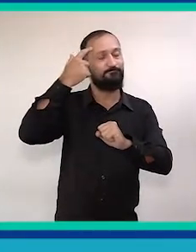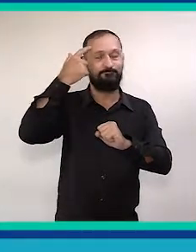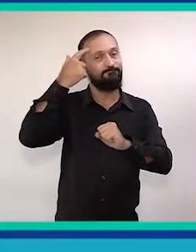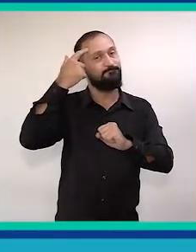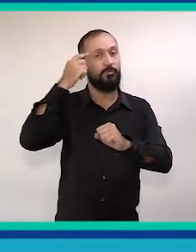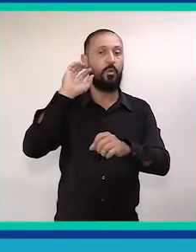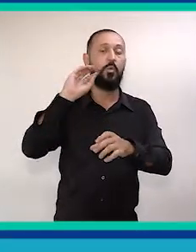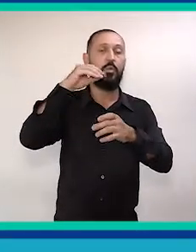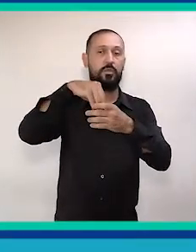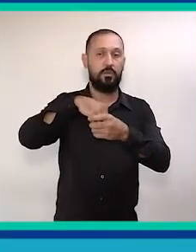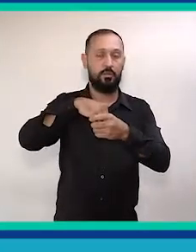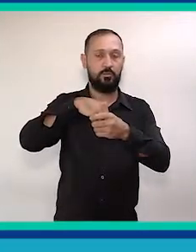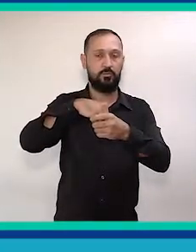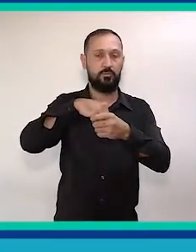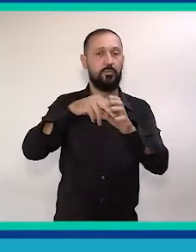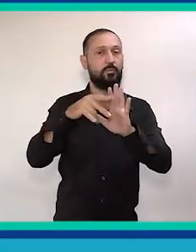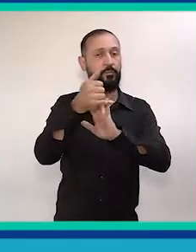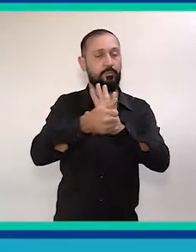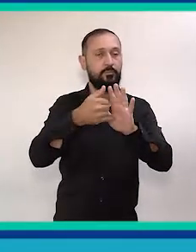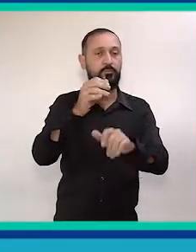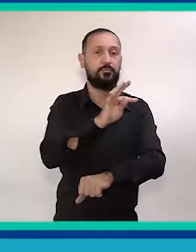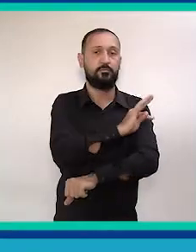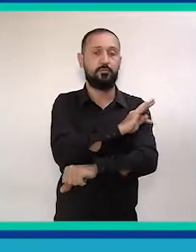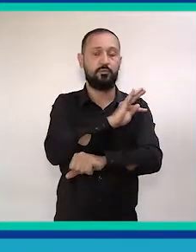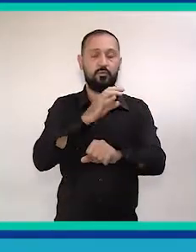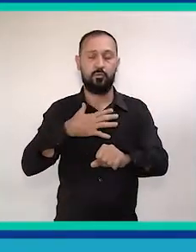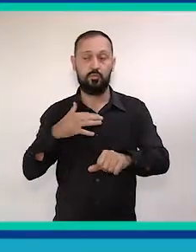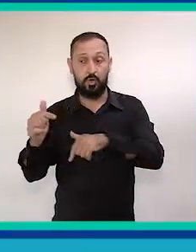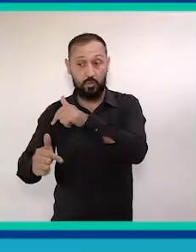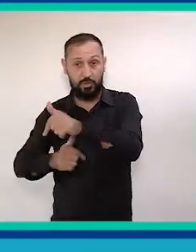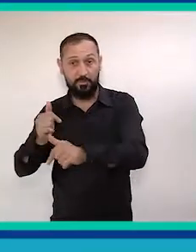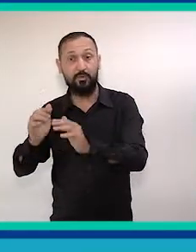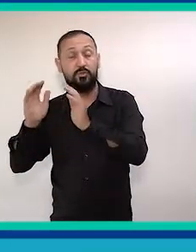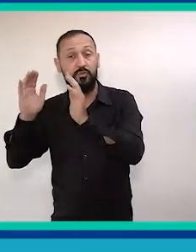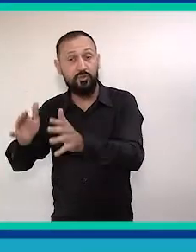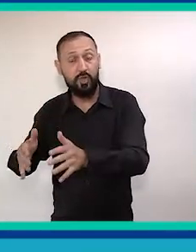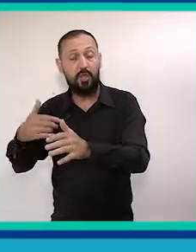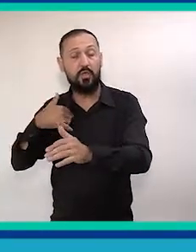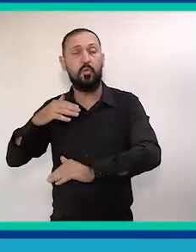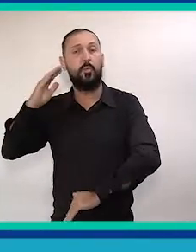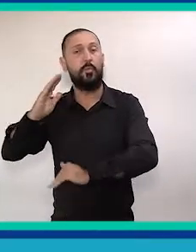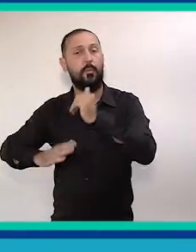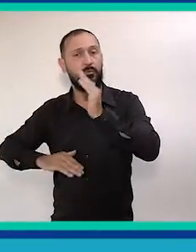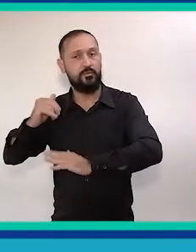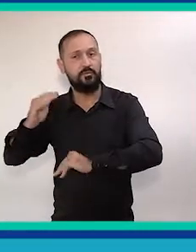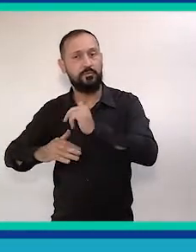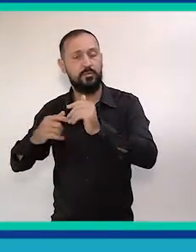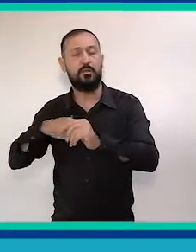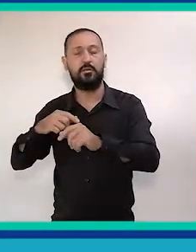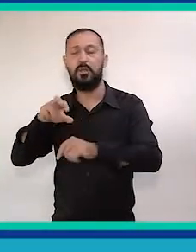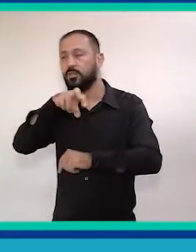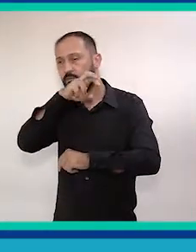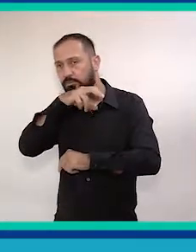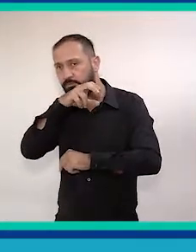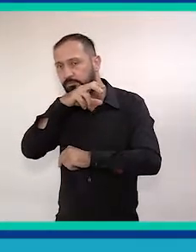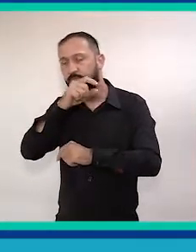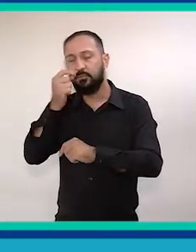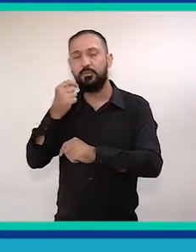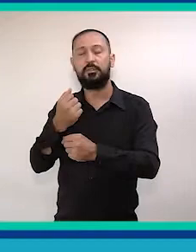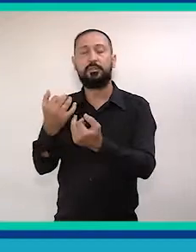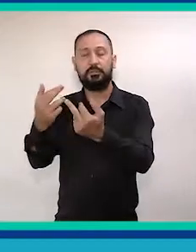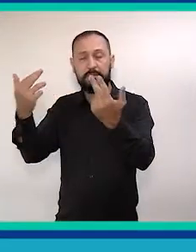doutorado, no programa de biotecnologia, eu casei a área que eu já trabalhava como funcionário, que